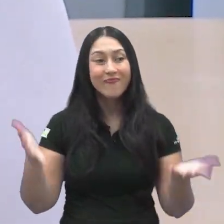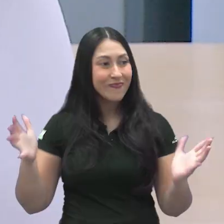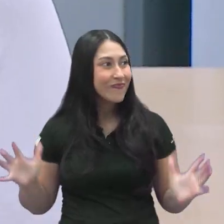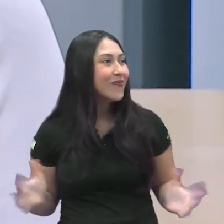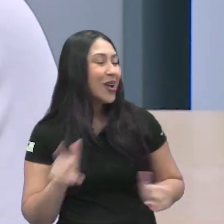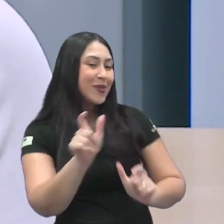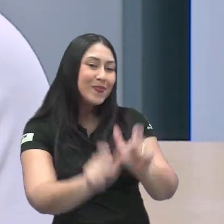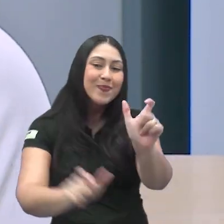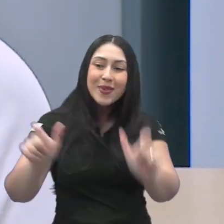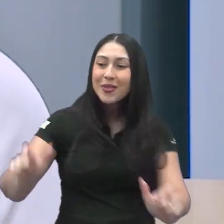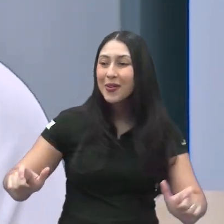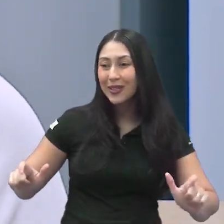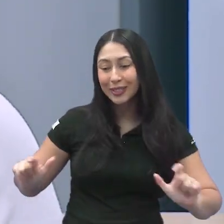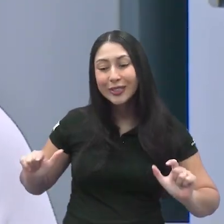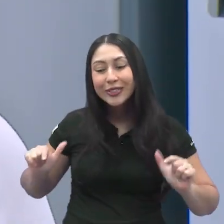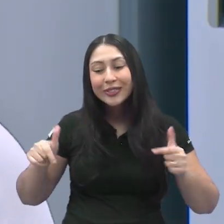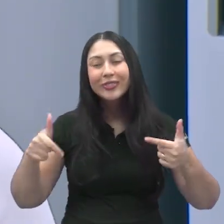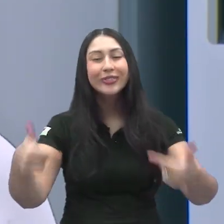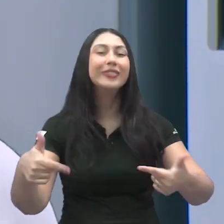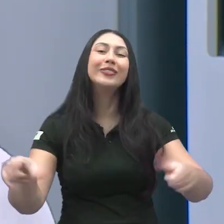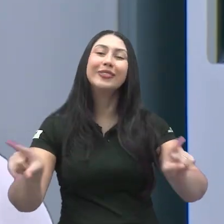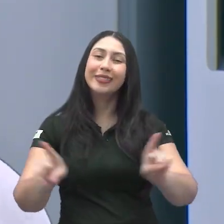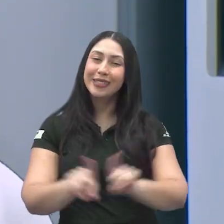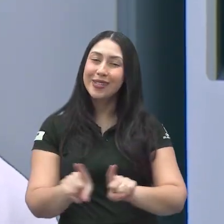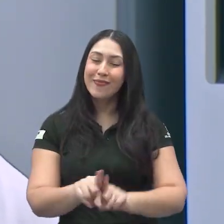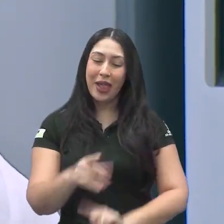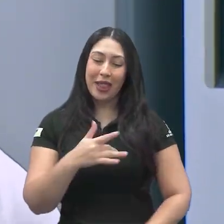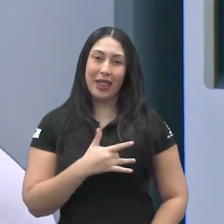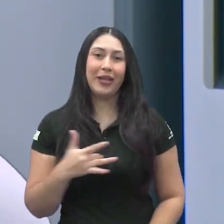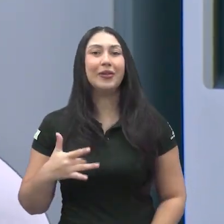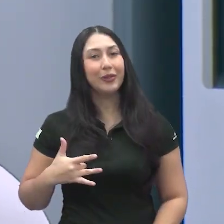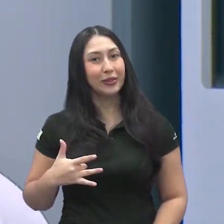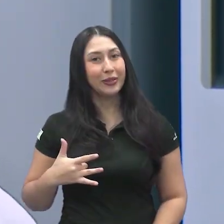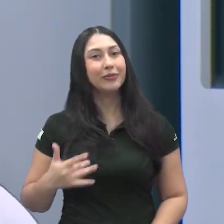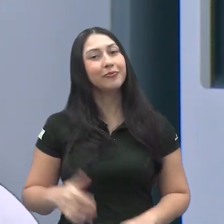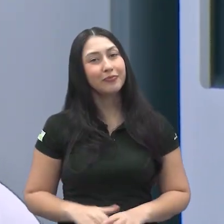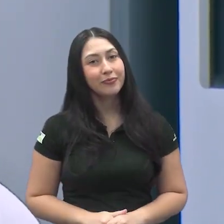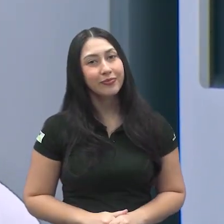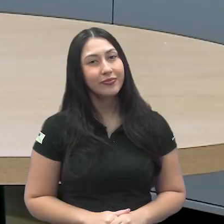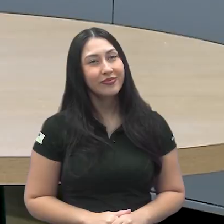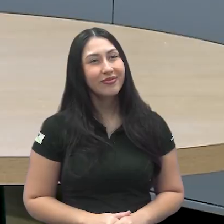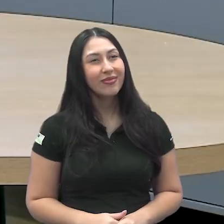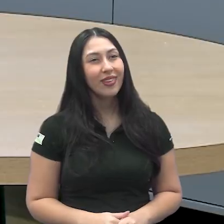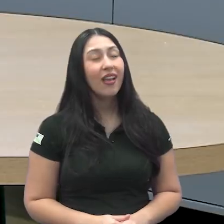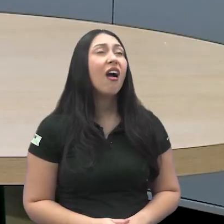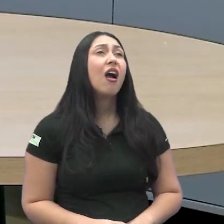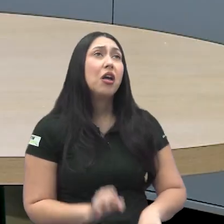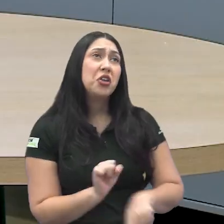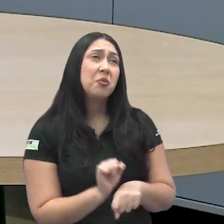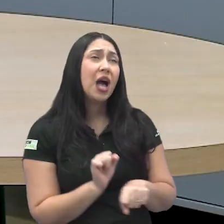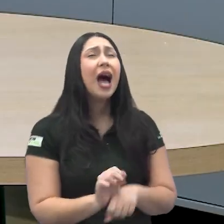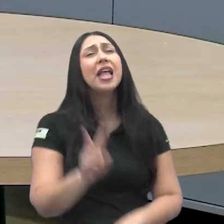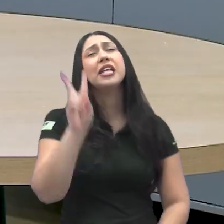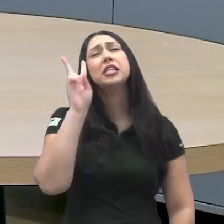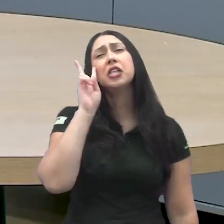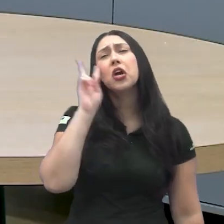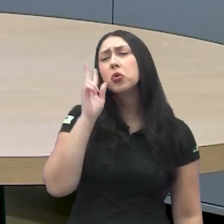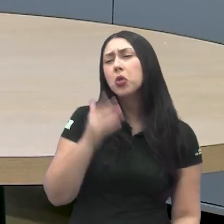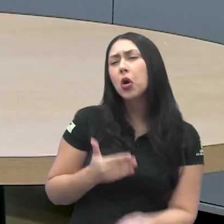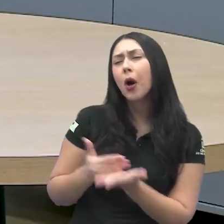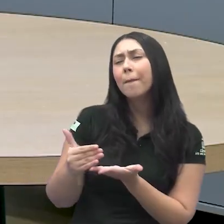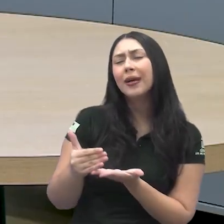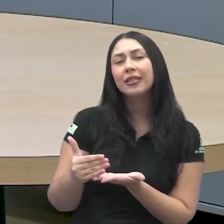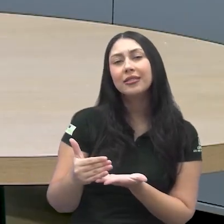outras pessoas a dar o primeiro passo rumo a uma vida mais saudável. Não espere uma segunda-feira para começar,